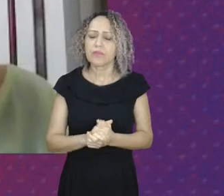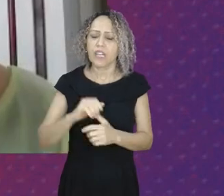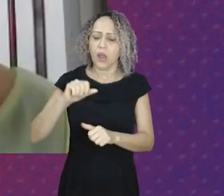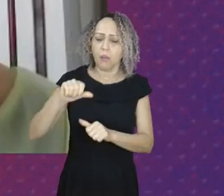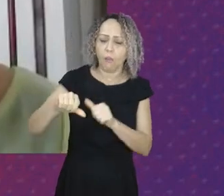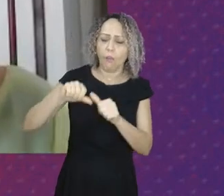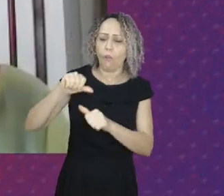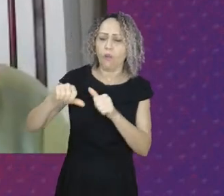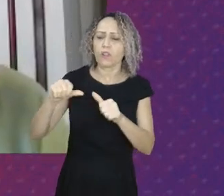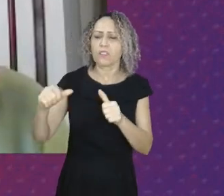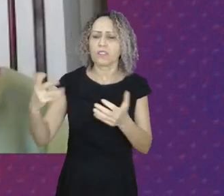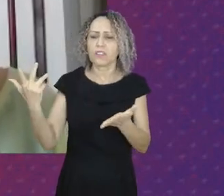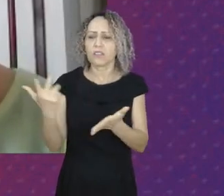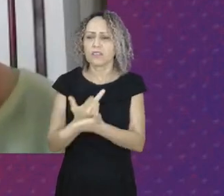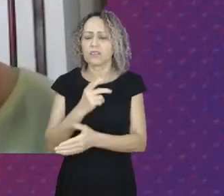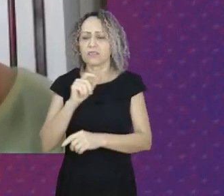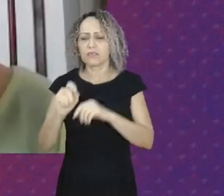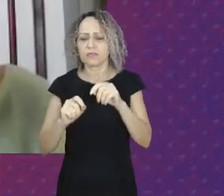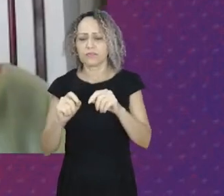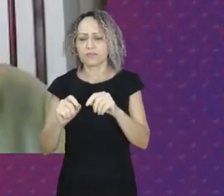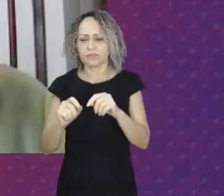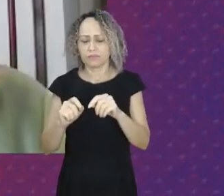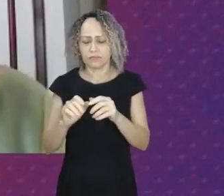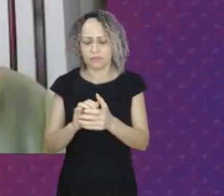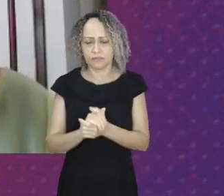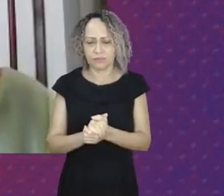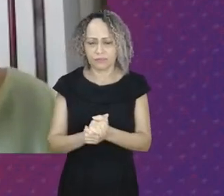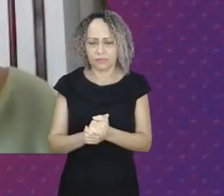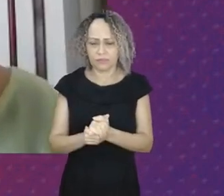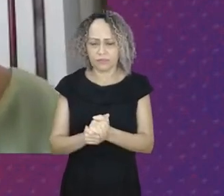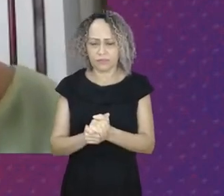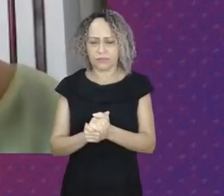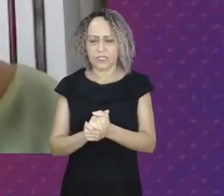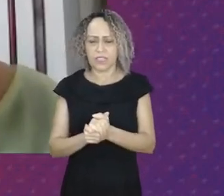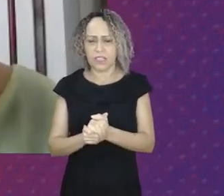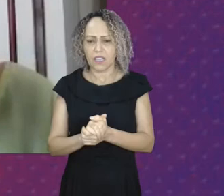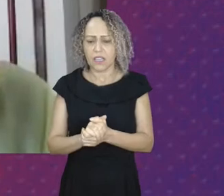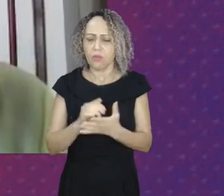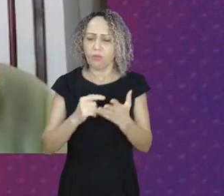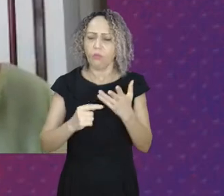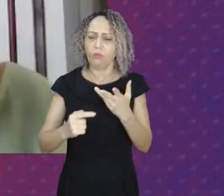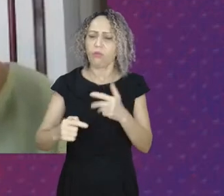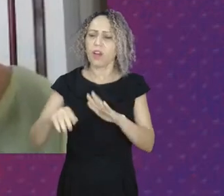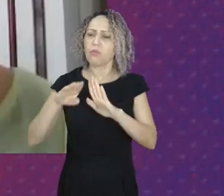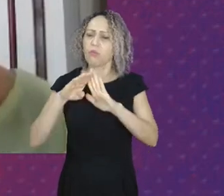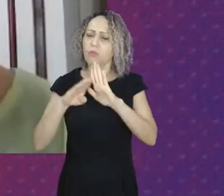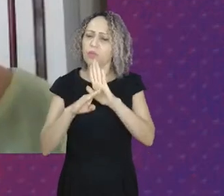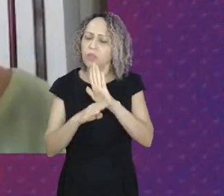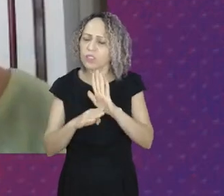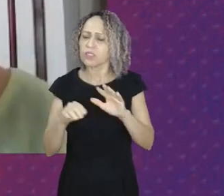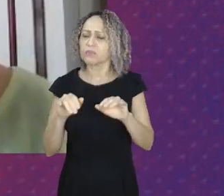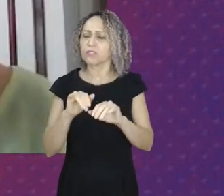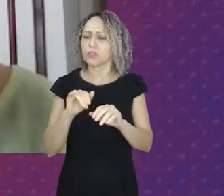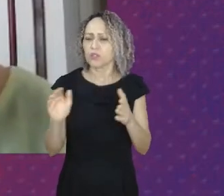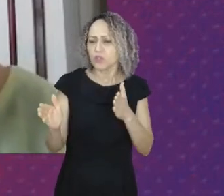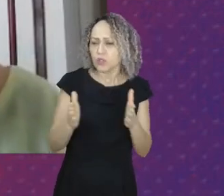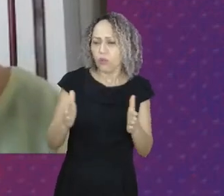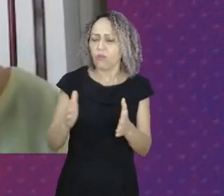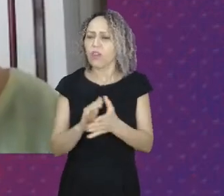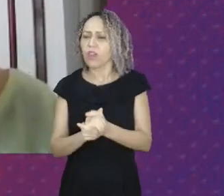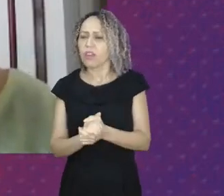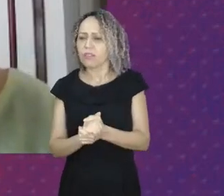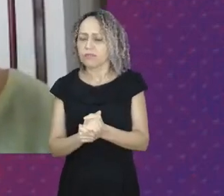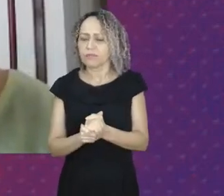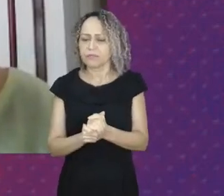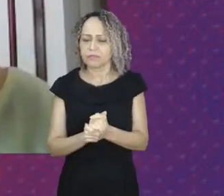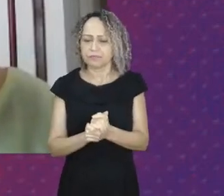mudança que houve na desestruturação, que aqui eu exemplifiquei com vários programas, sem contar que também